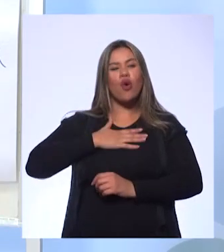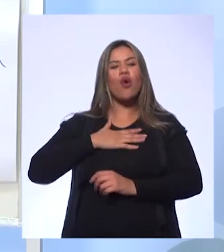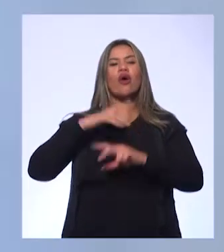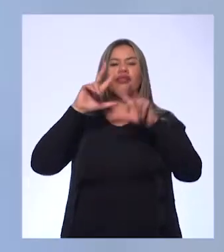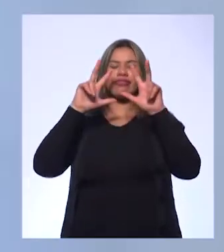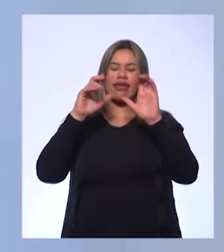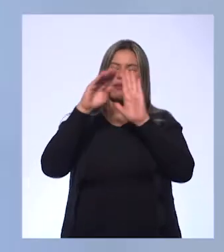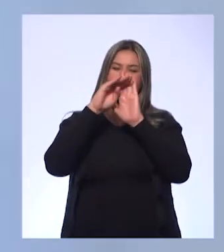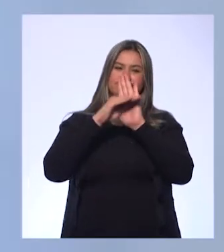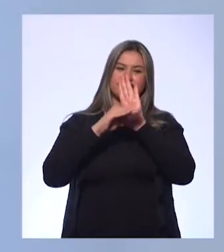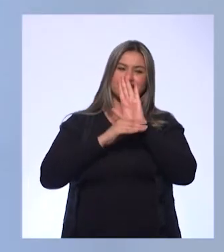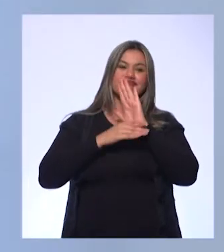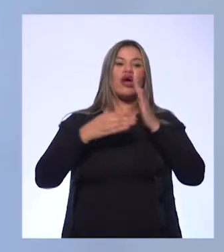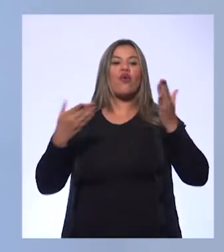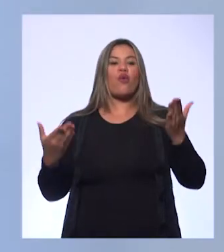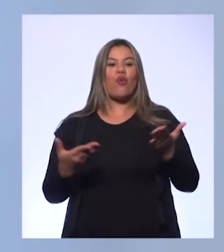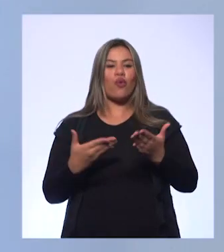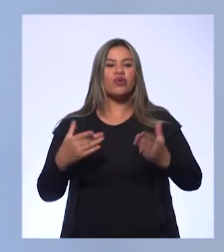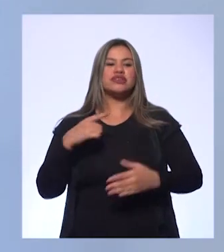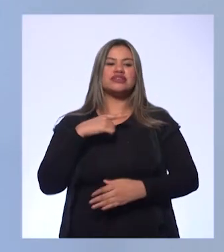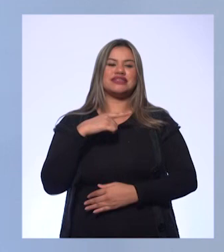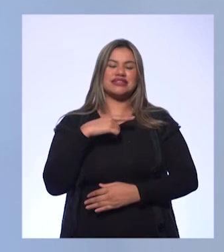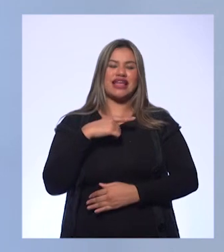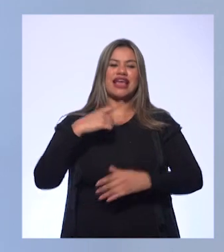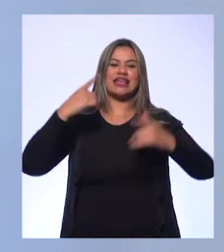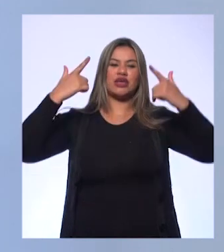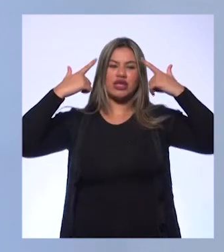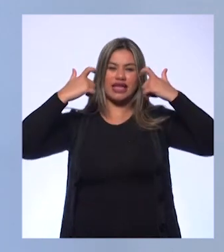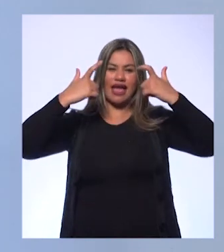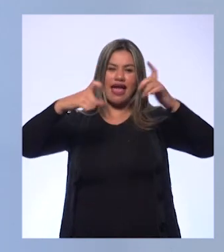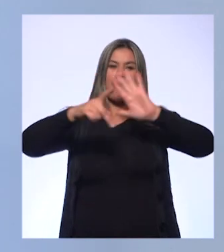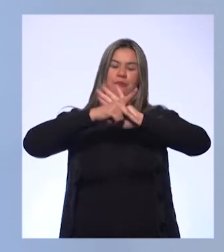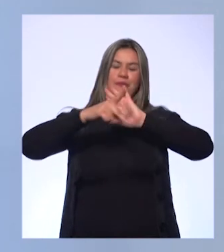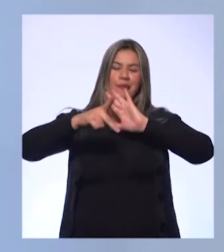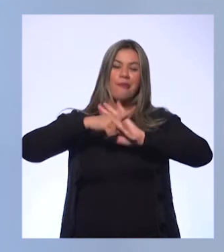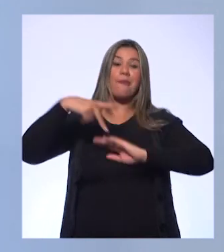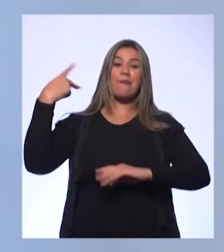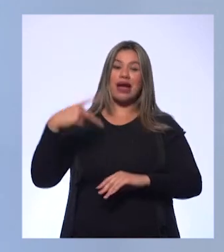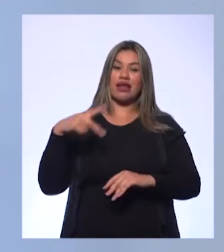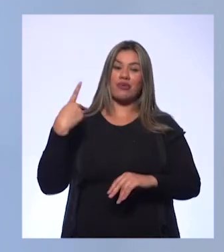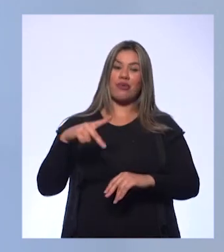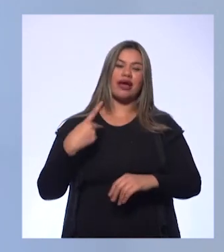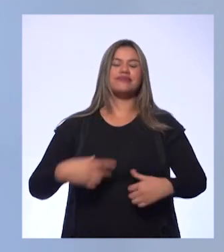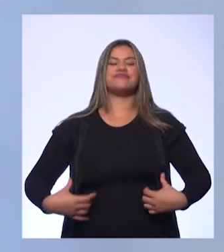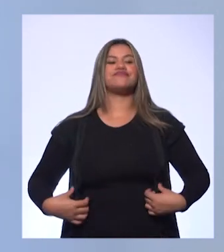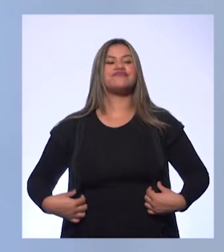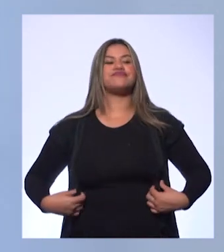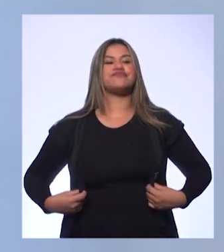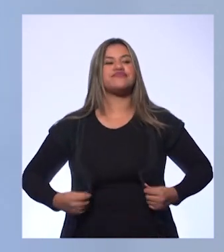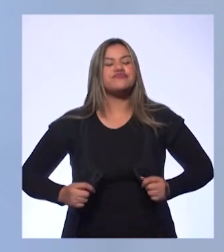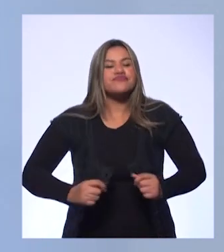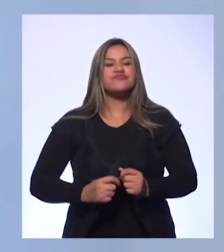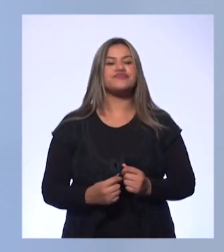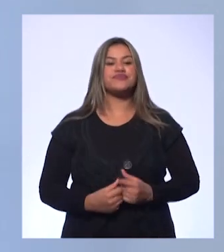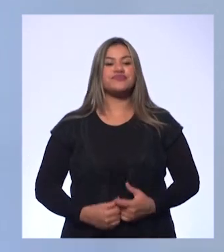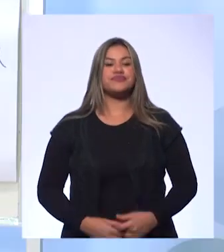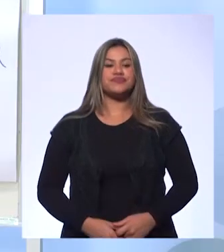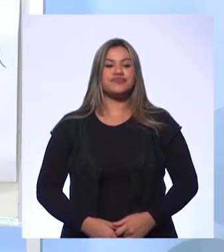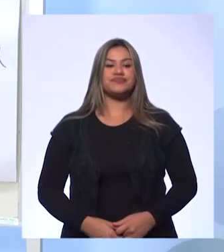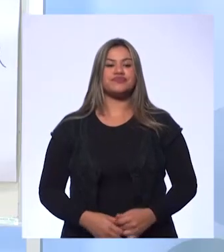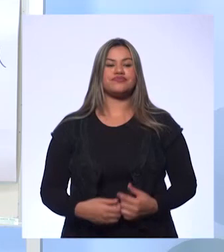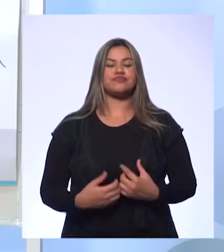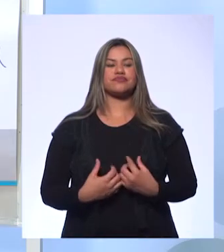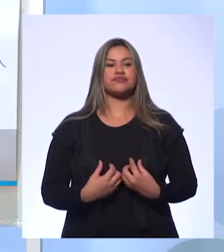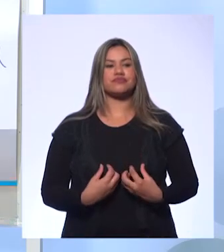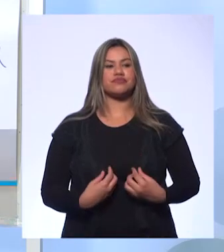pauta para você se orientar Então hoje pessoal guerra do Paraguai Bom vamos lá é para